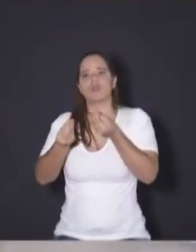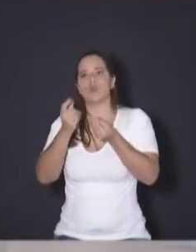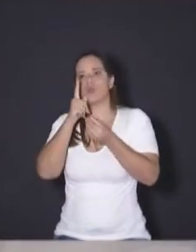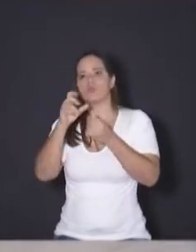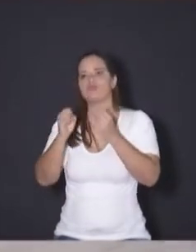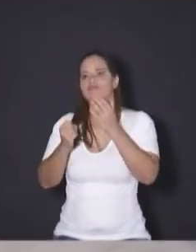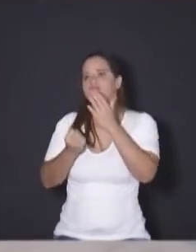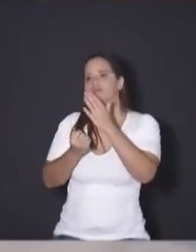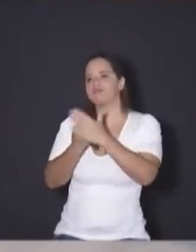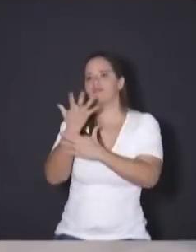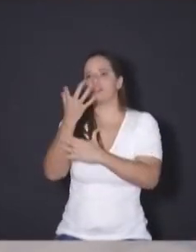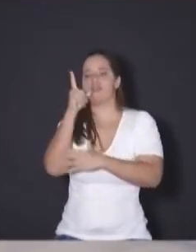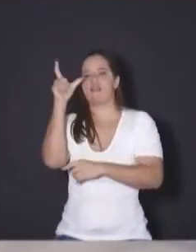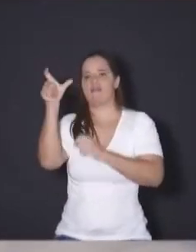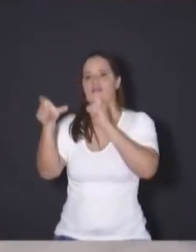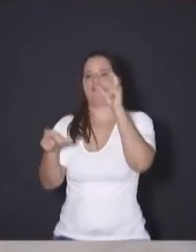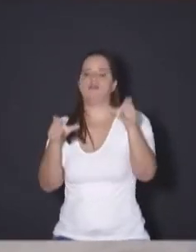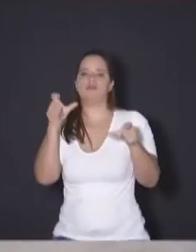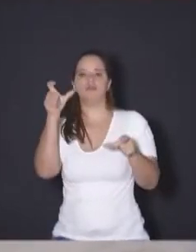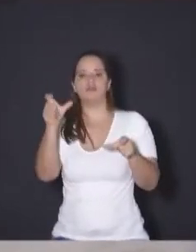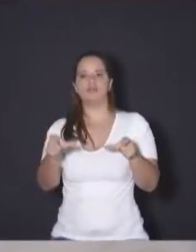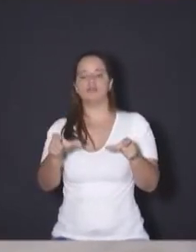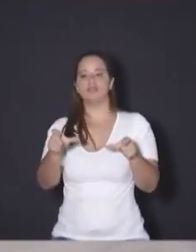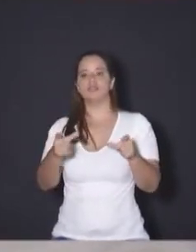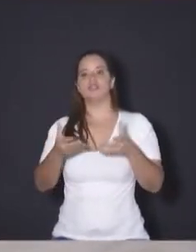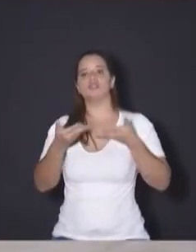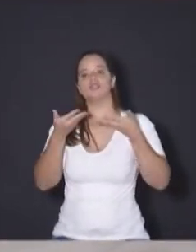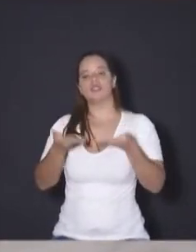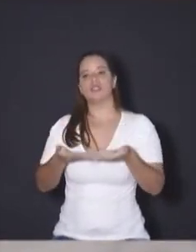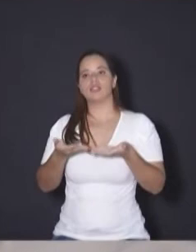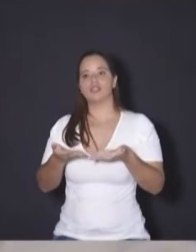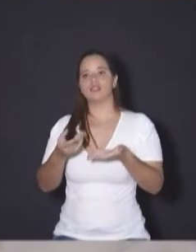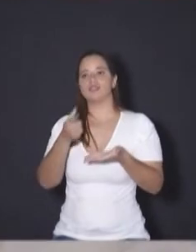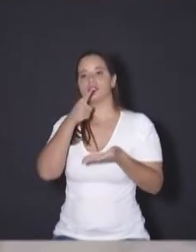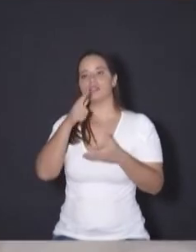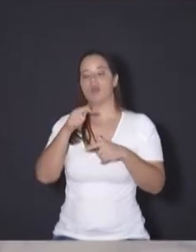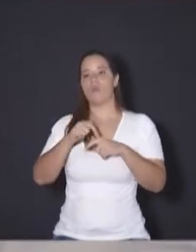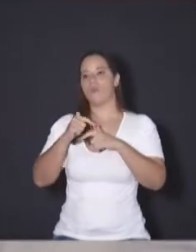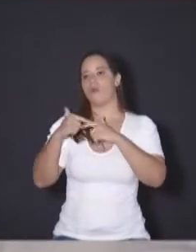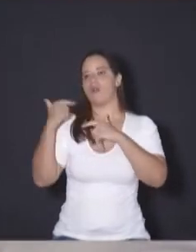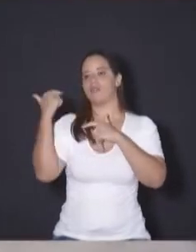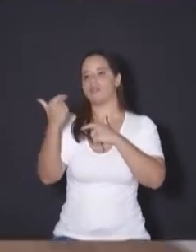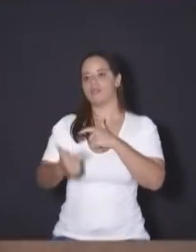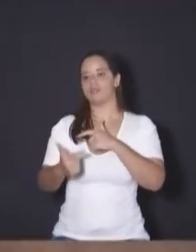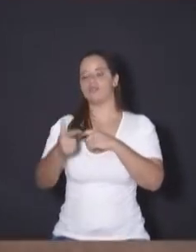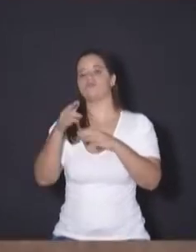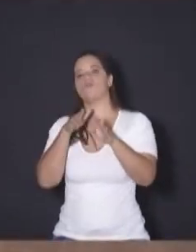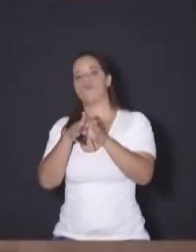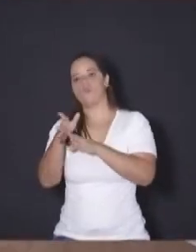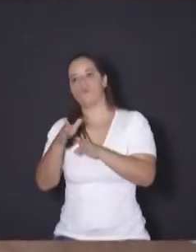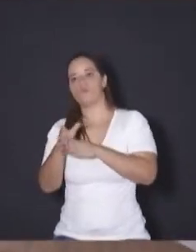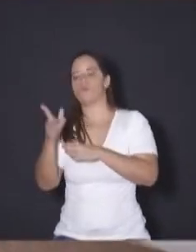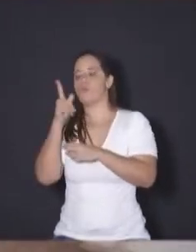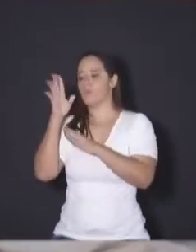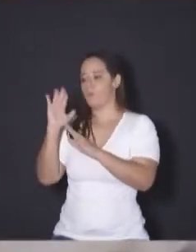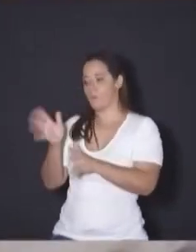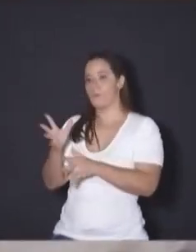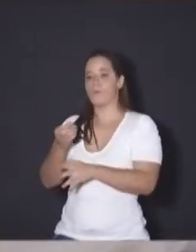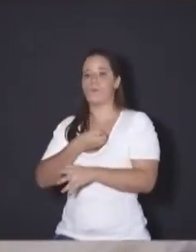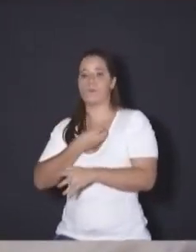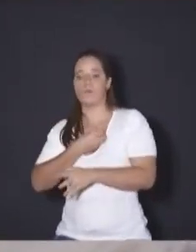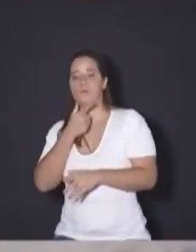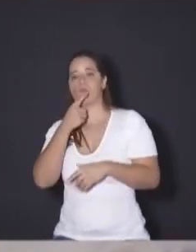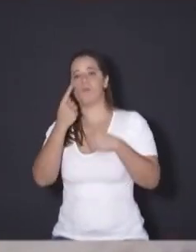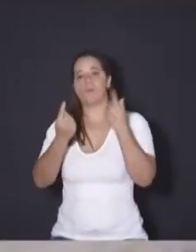criando essa identidade então a mais além desses conselhos verticais em